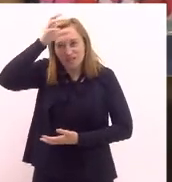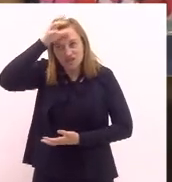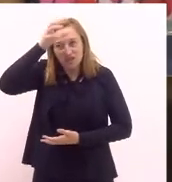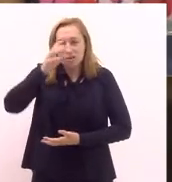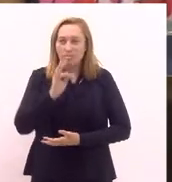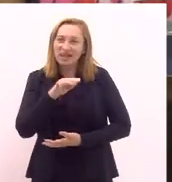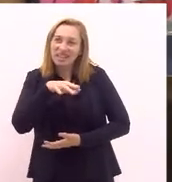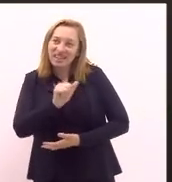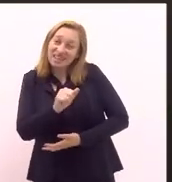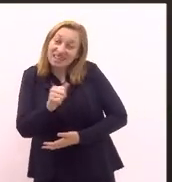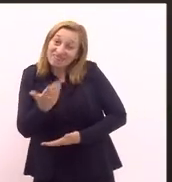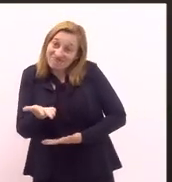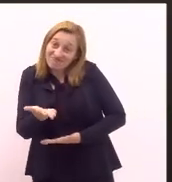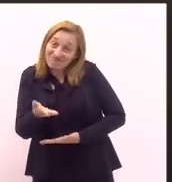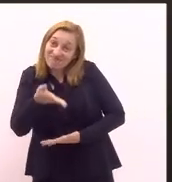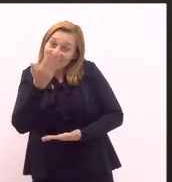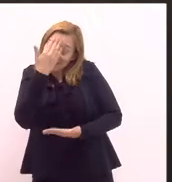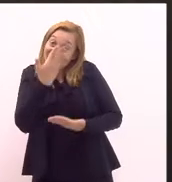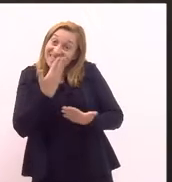acreditar